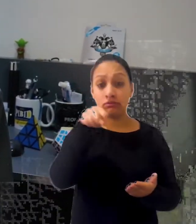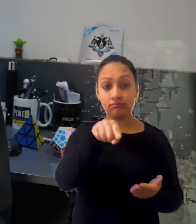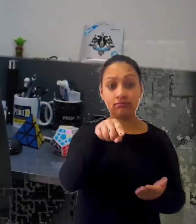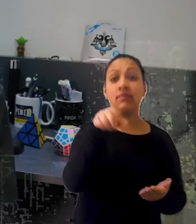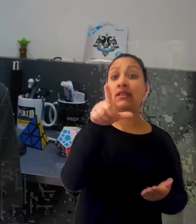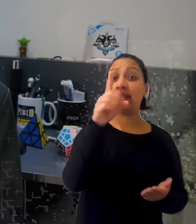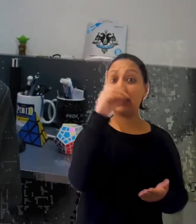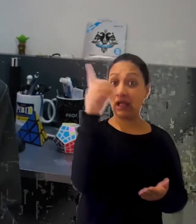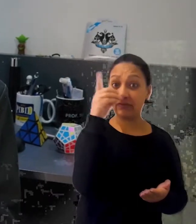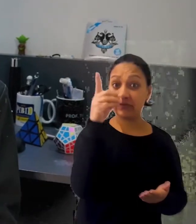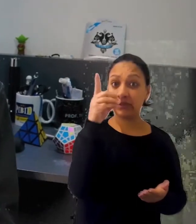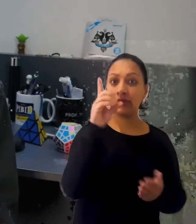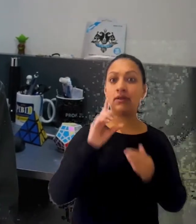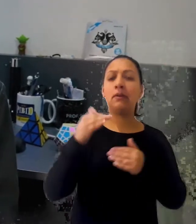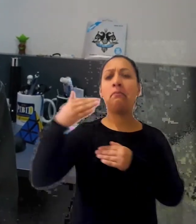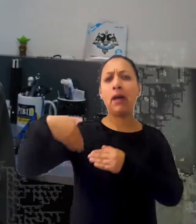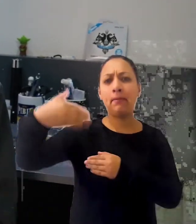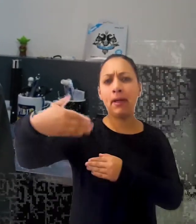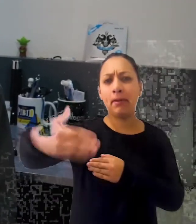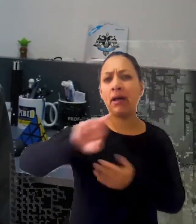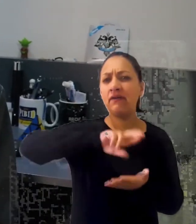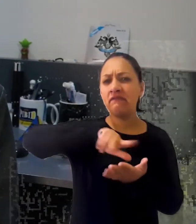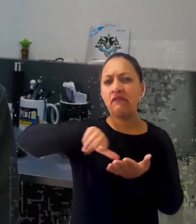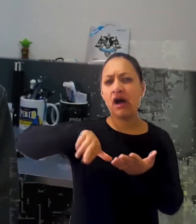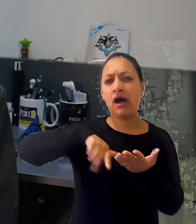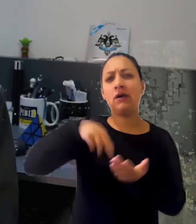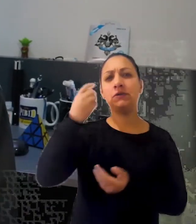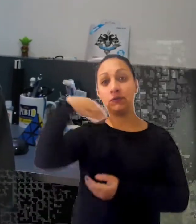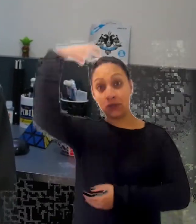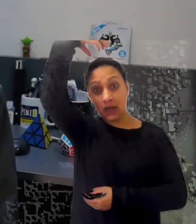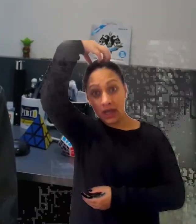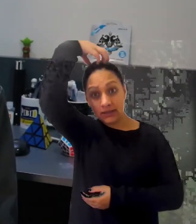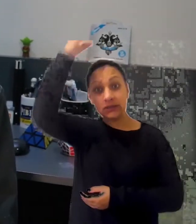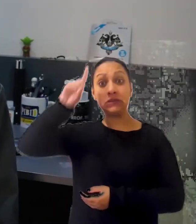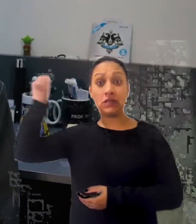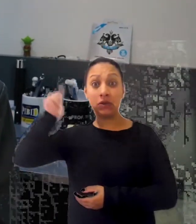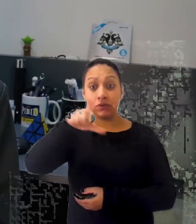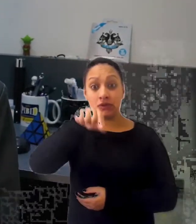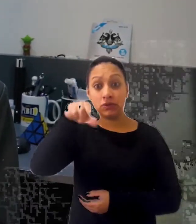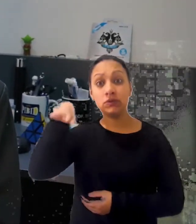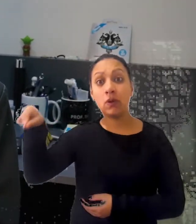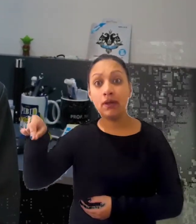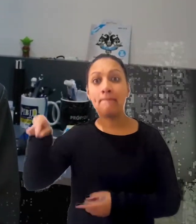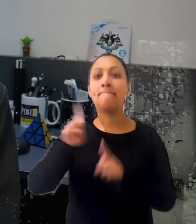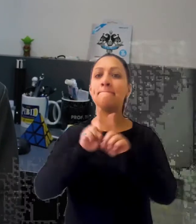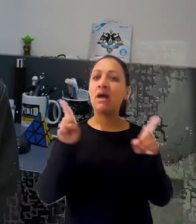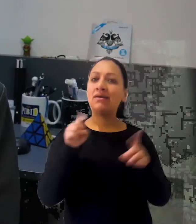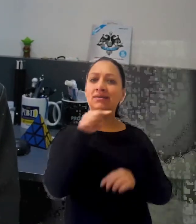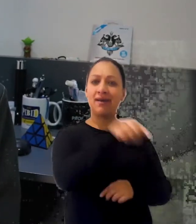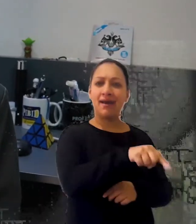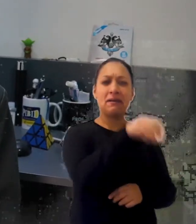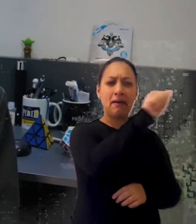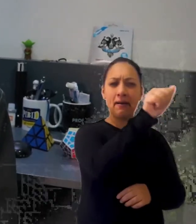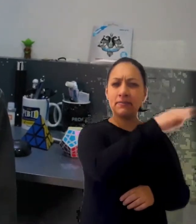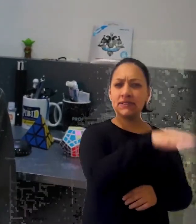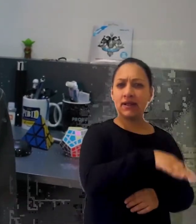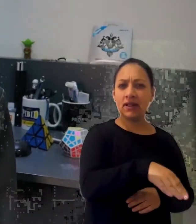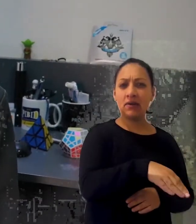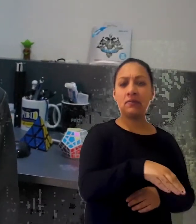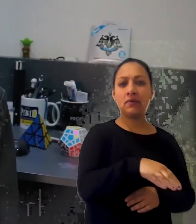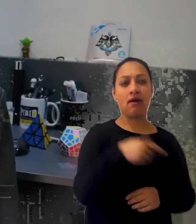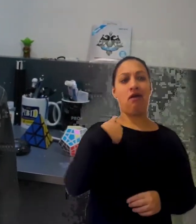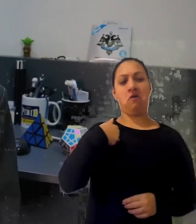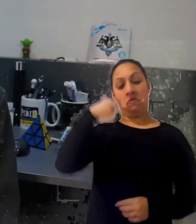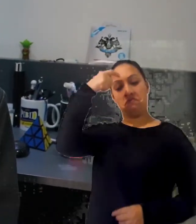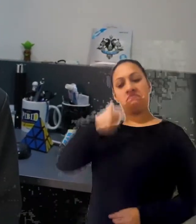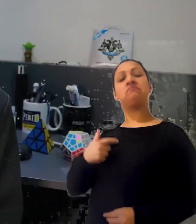escolheu Davi. Posteriormente, depois deles, Deus foi levantando outros reis. Mas Absalão foi uma pessoa que se fez rei.